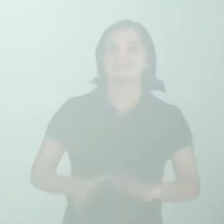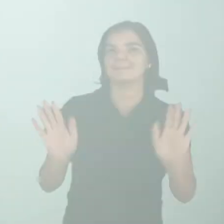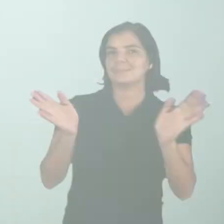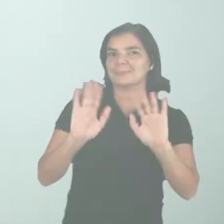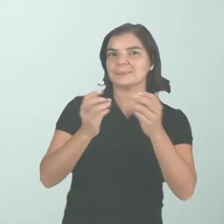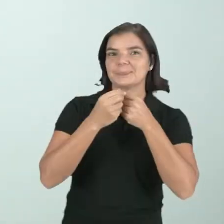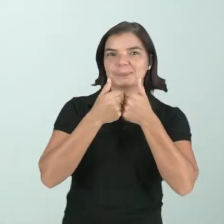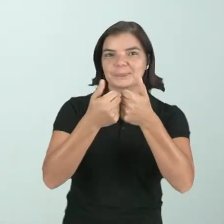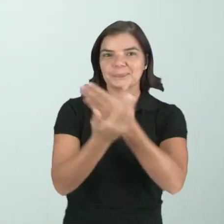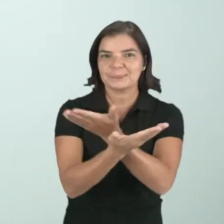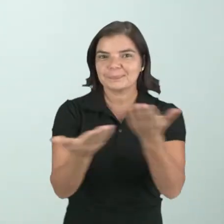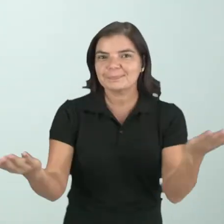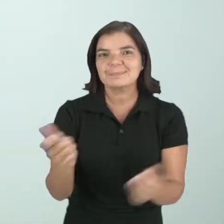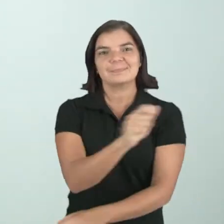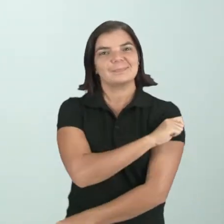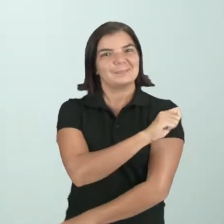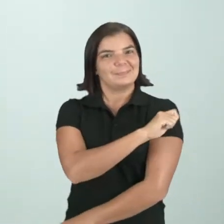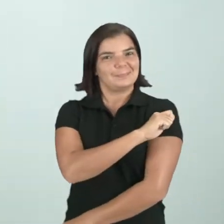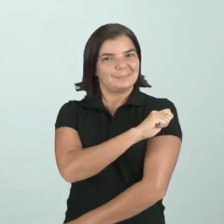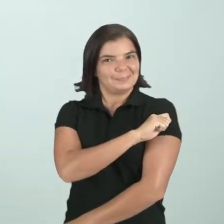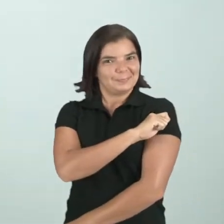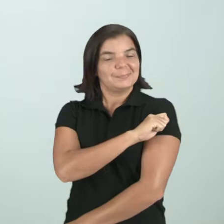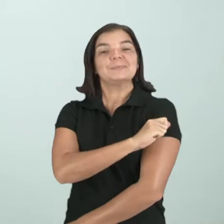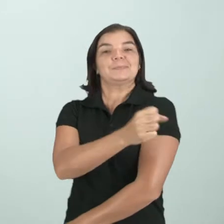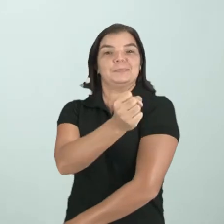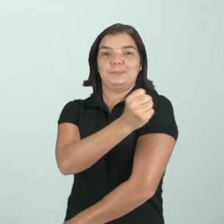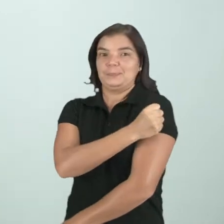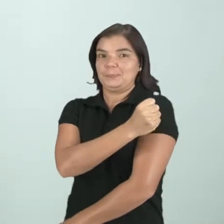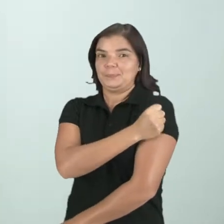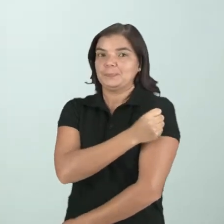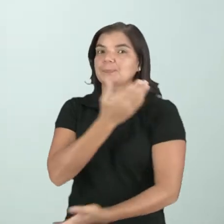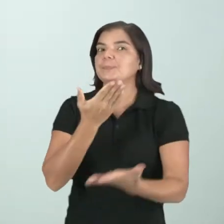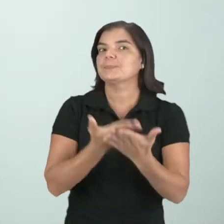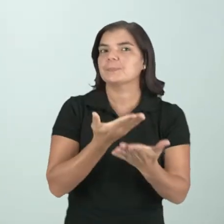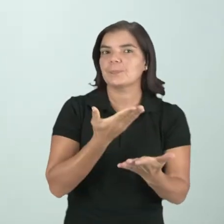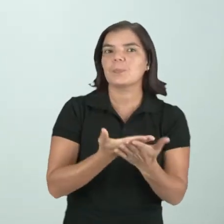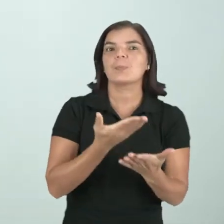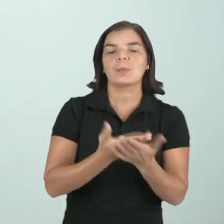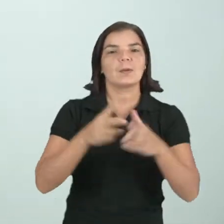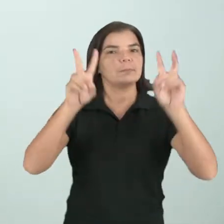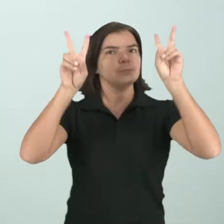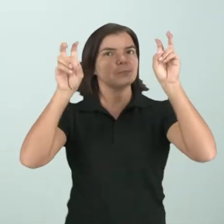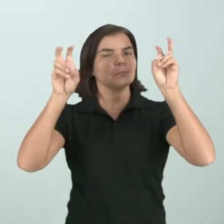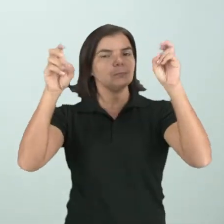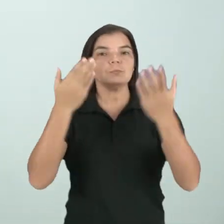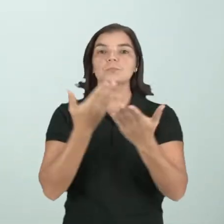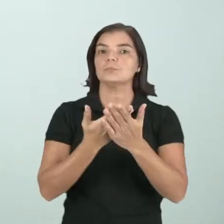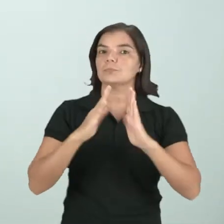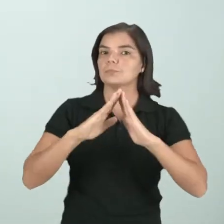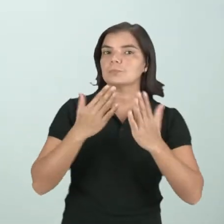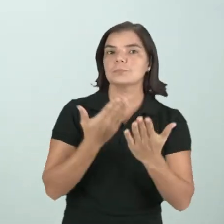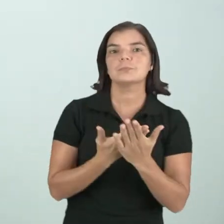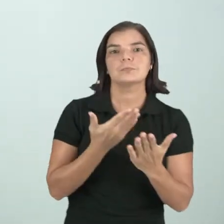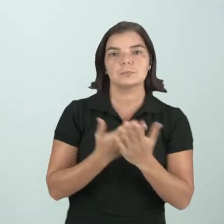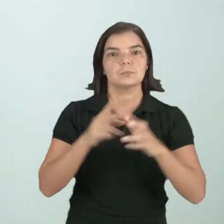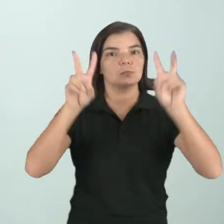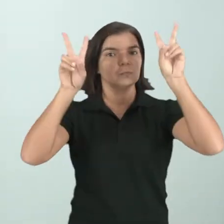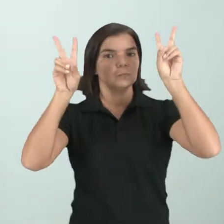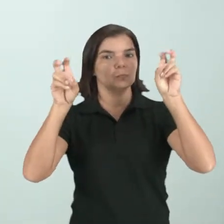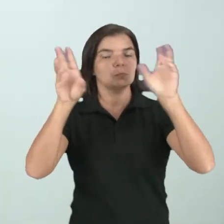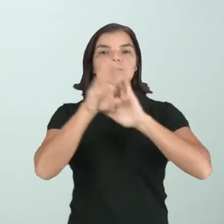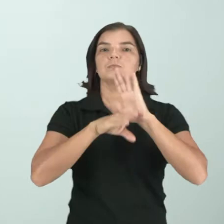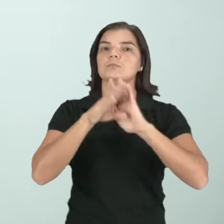Olá, tudo bom com você, aluno do 8º ano? Vamos hoje para mais uma aula aí do projeto Escola em Casa. Nossa aula hoje é sobre um conteúdo